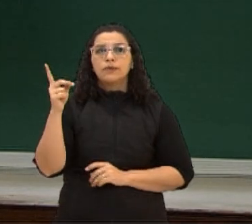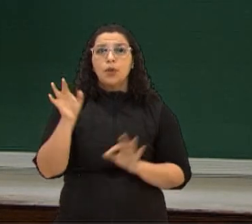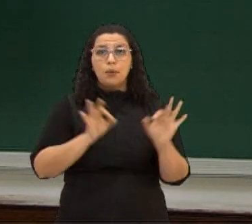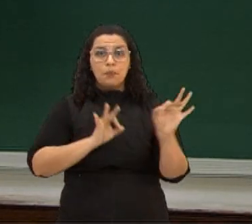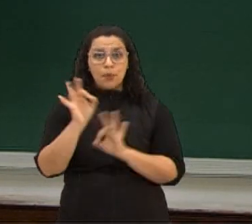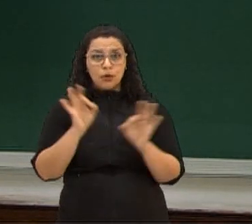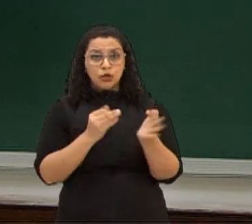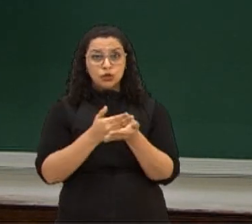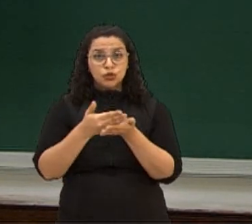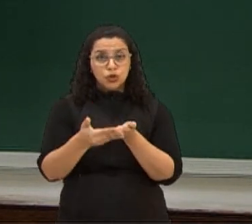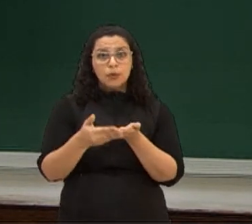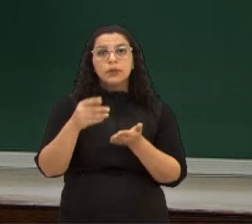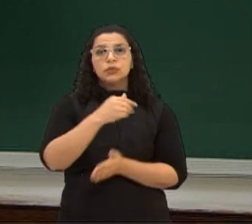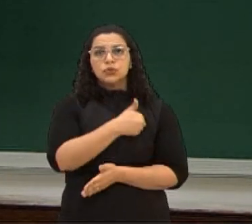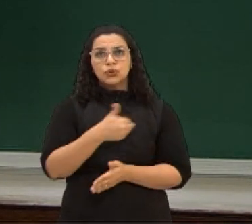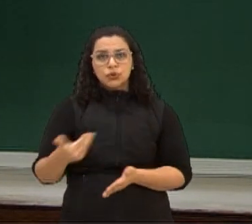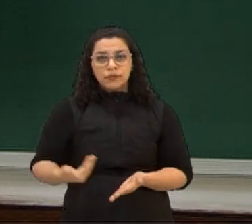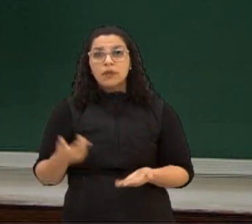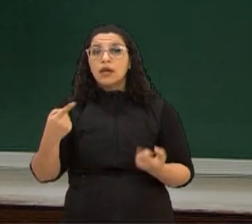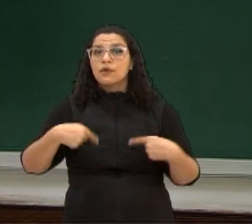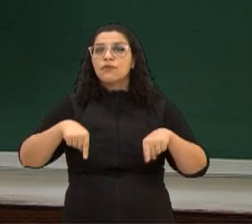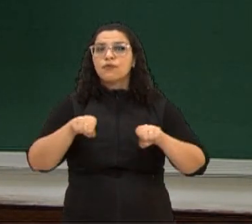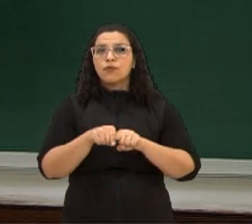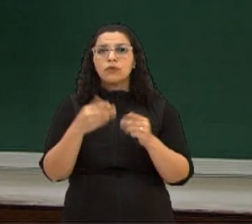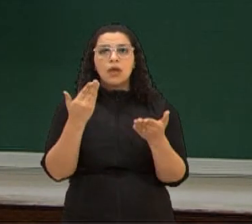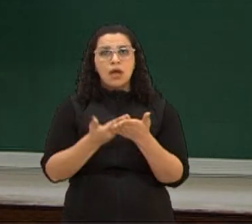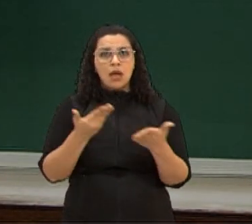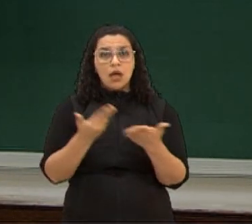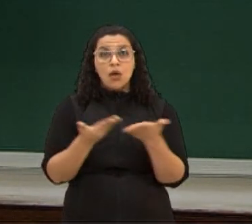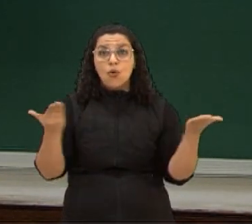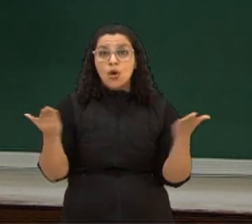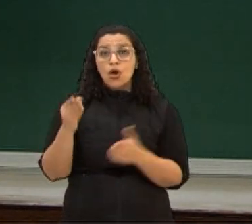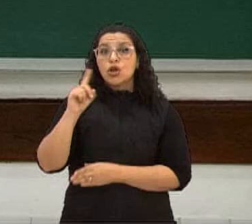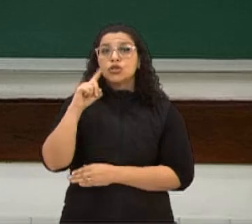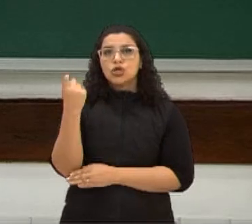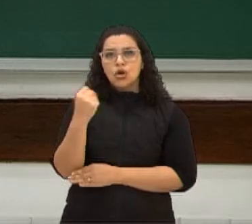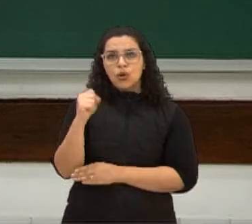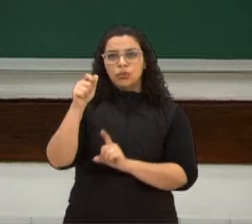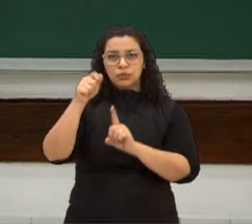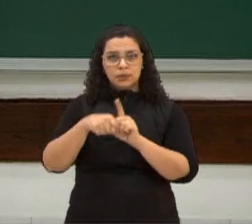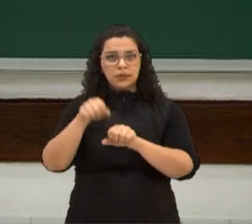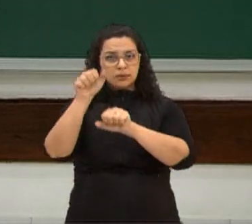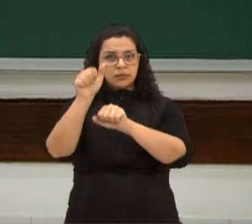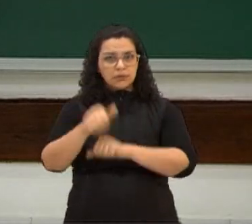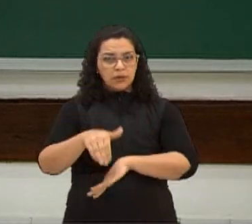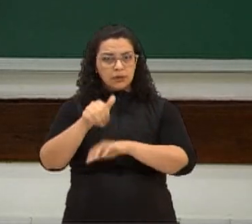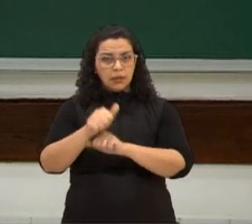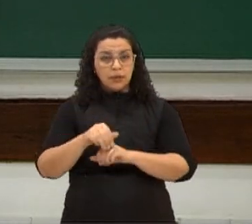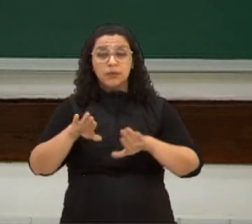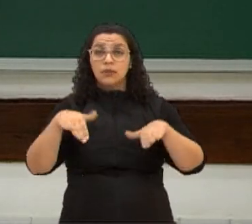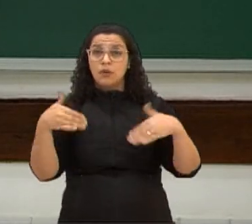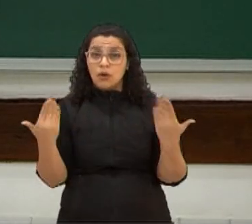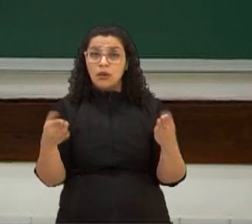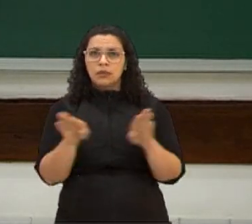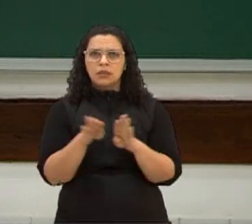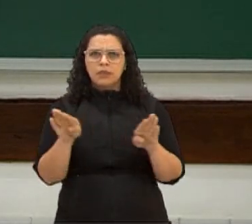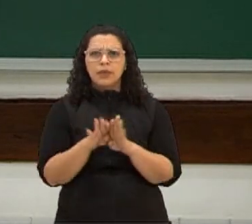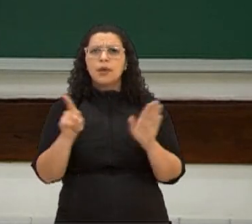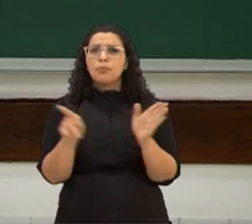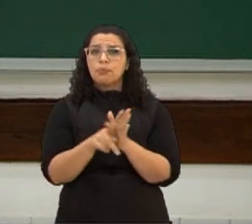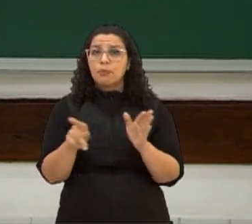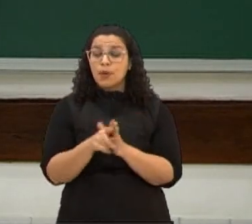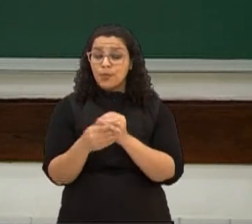plano inicial do governo era retomar as aulas presenciais em 8 de setembro. Como a plataforma ali, né,